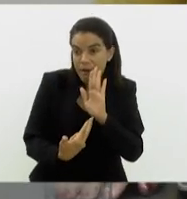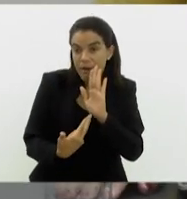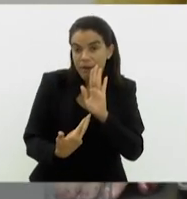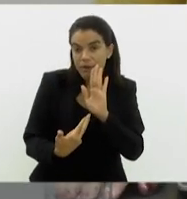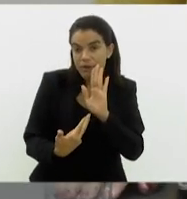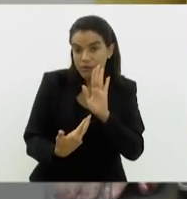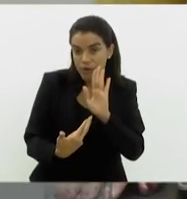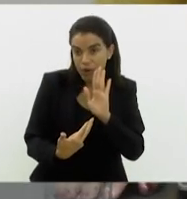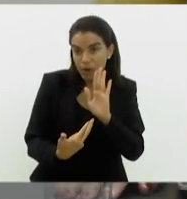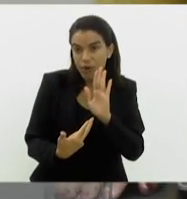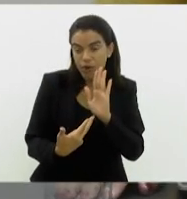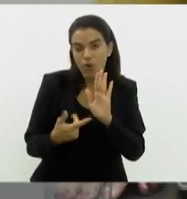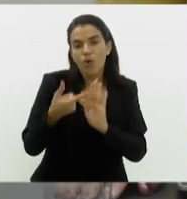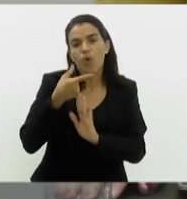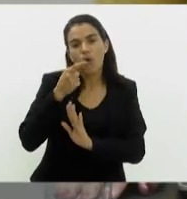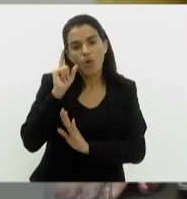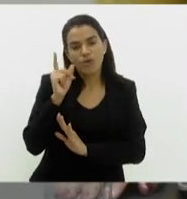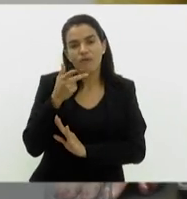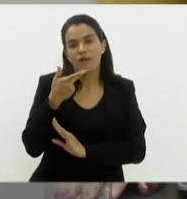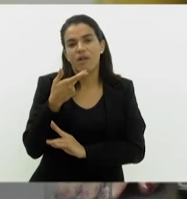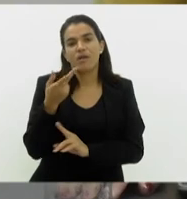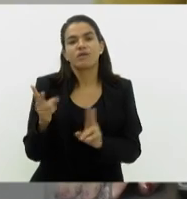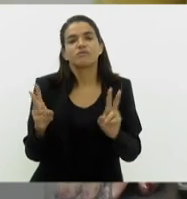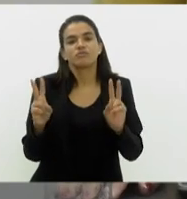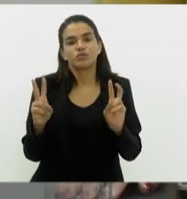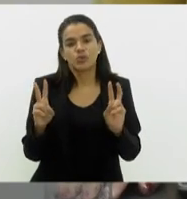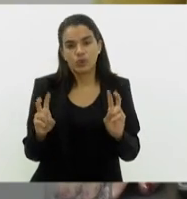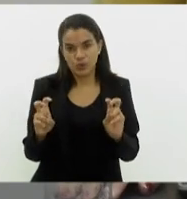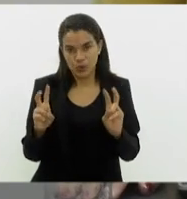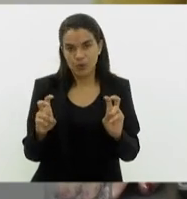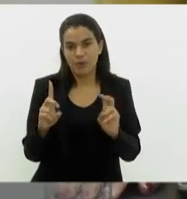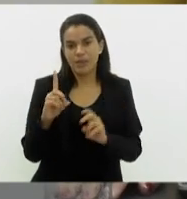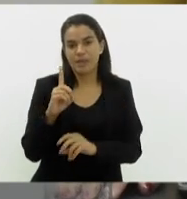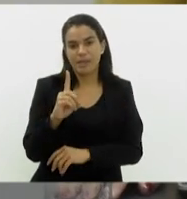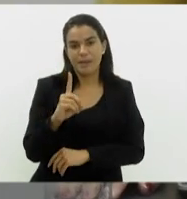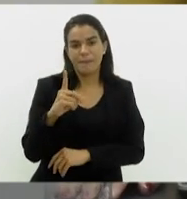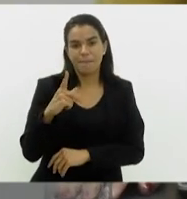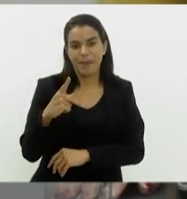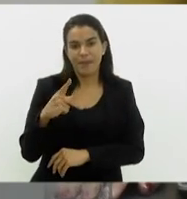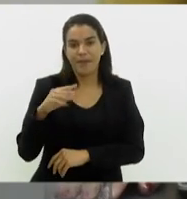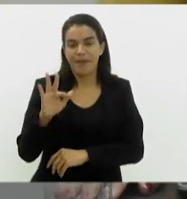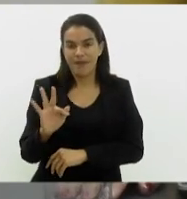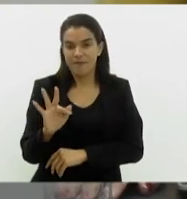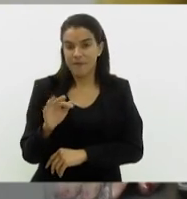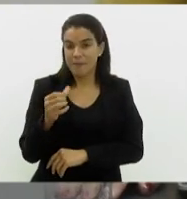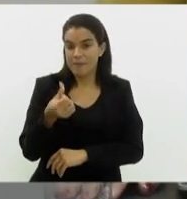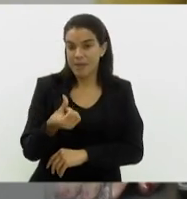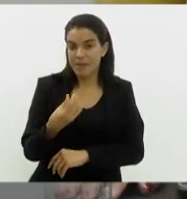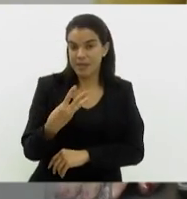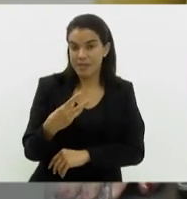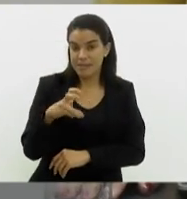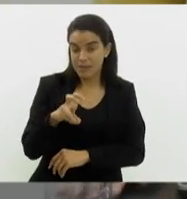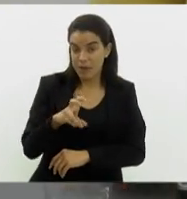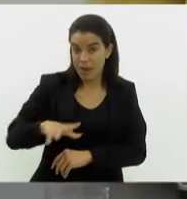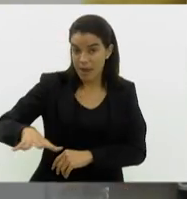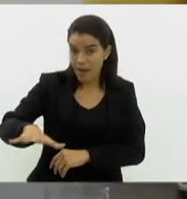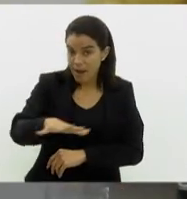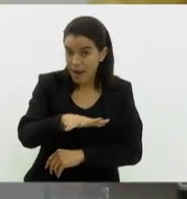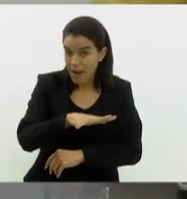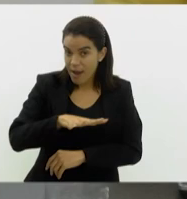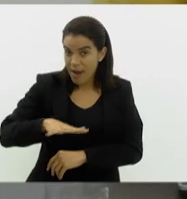relatório ontem eu dizia isso já que vocês citaram a dpf 635 a área de segurança pública eu vou